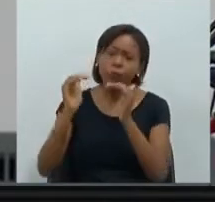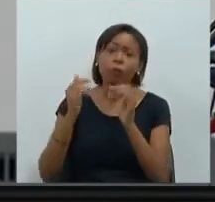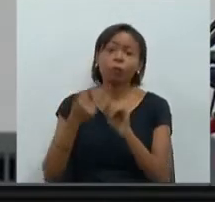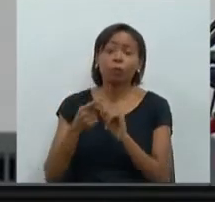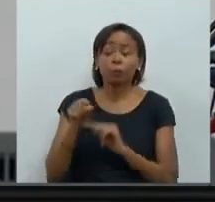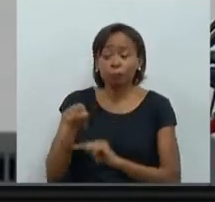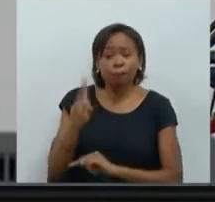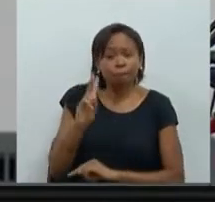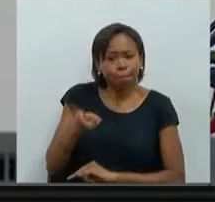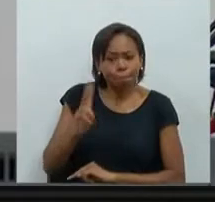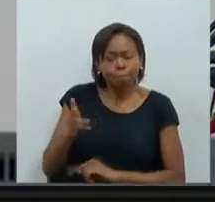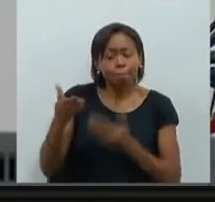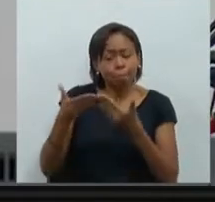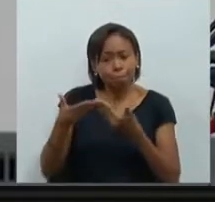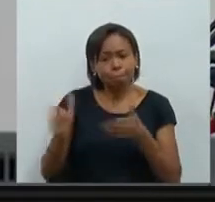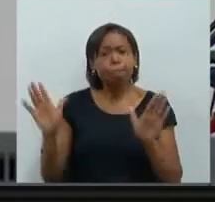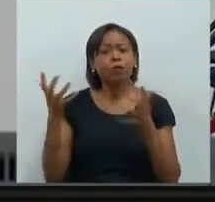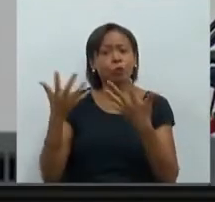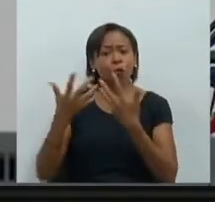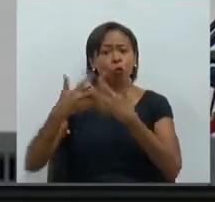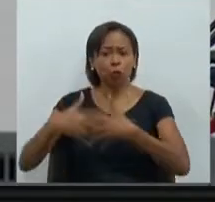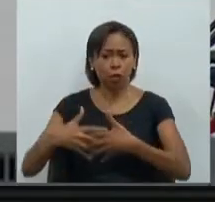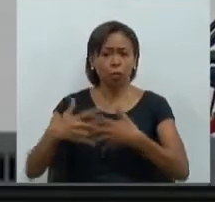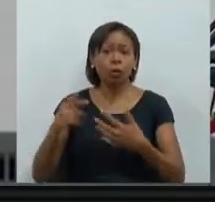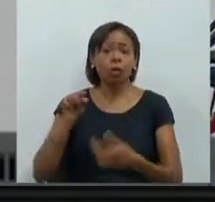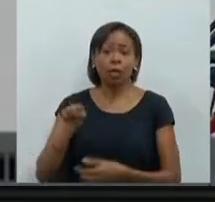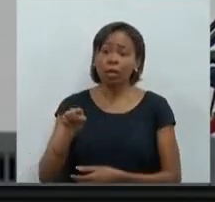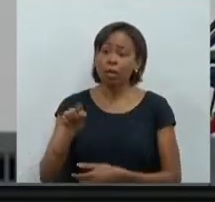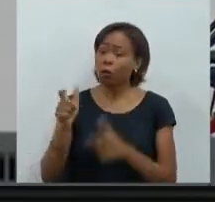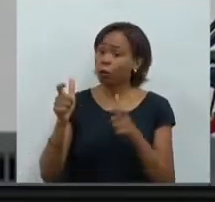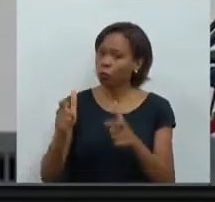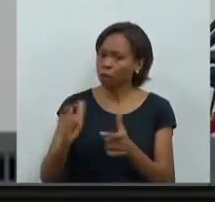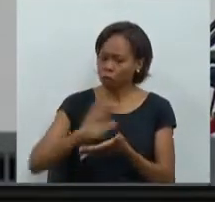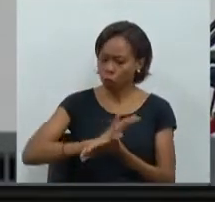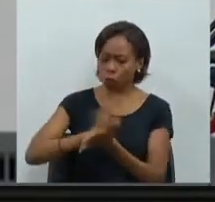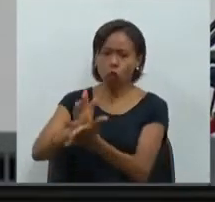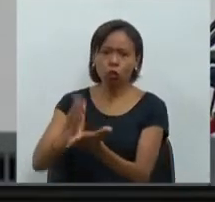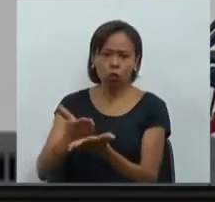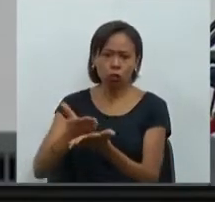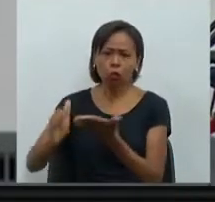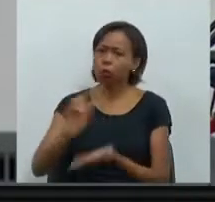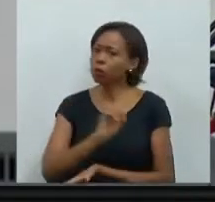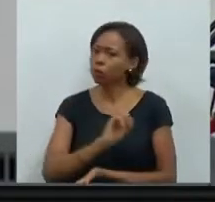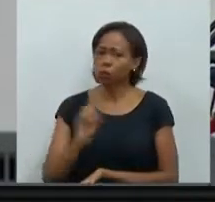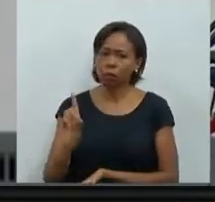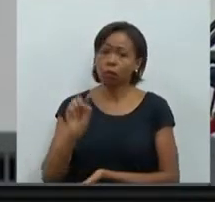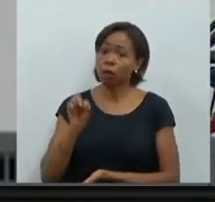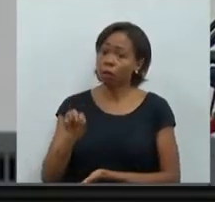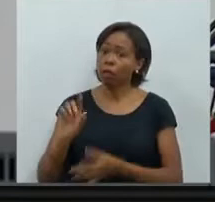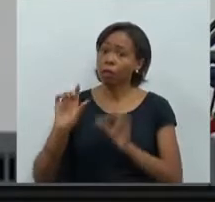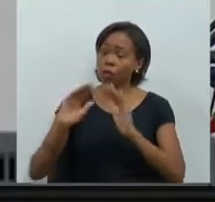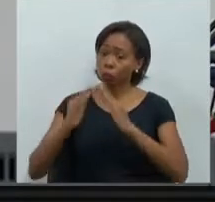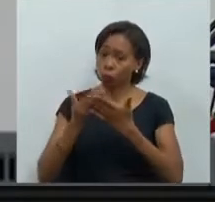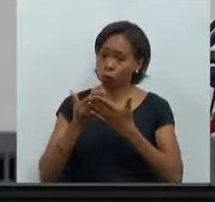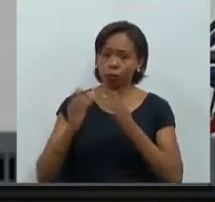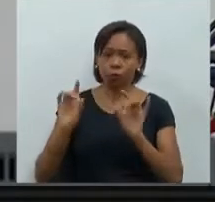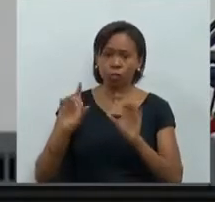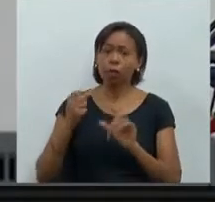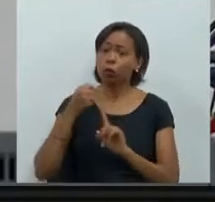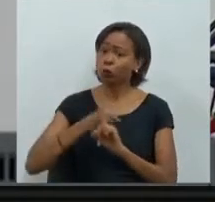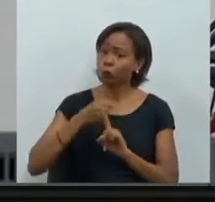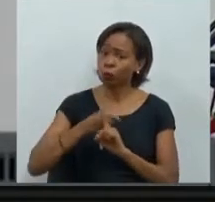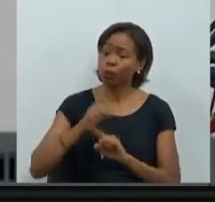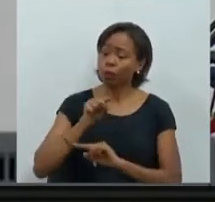permaneça. Eu acho que é um lugar que não é de exclusão, gente. É um lugar que a gente luta muito para que eles sejam inseridos